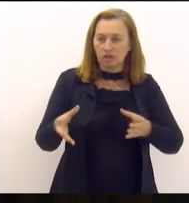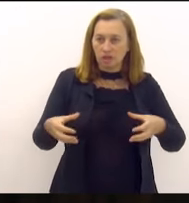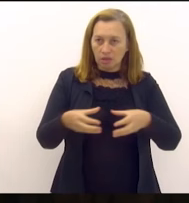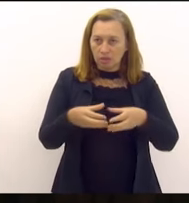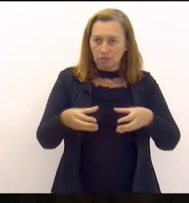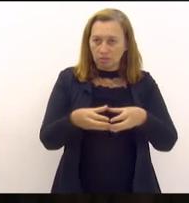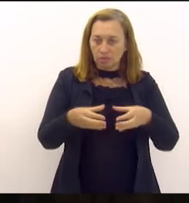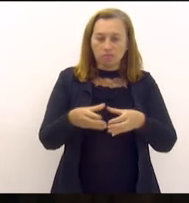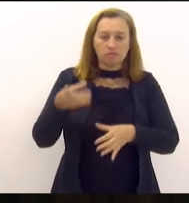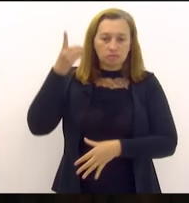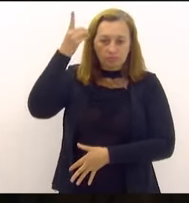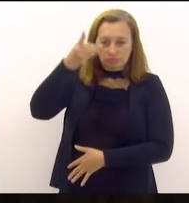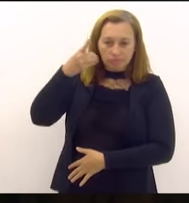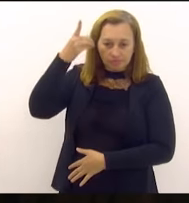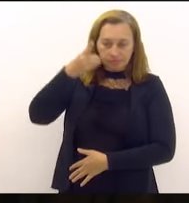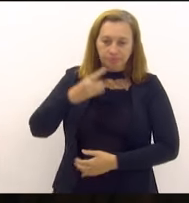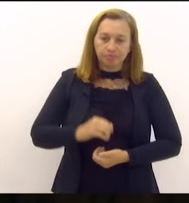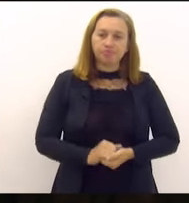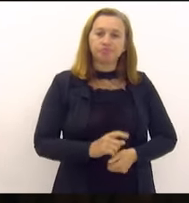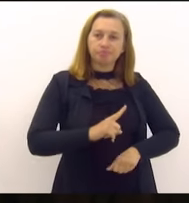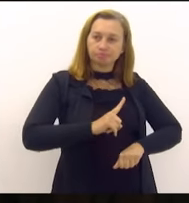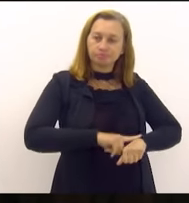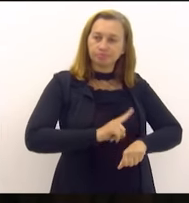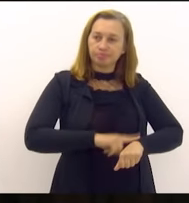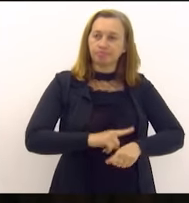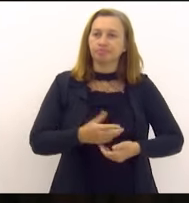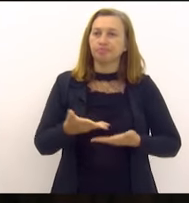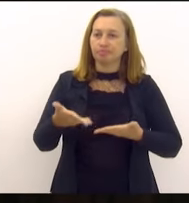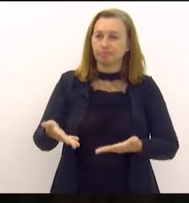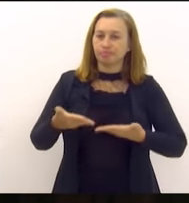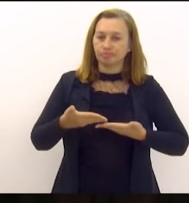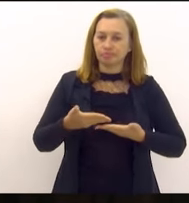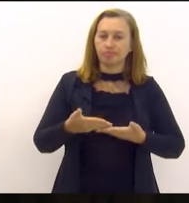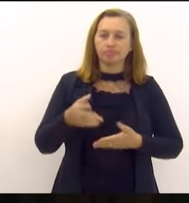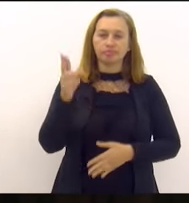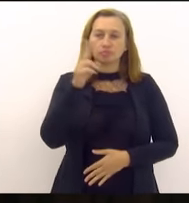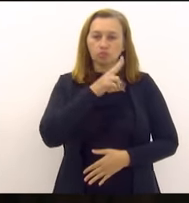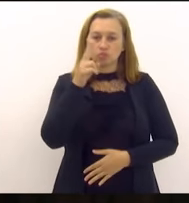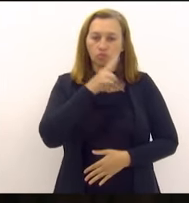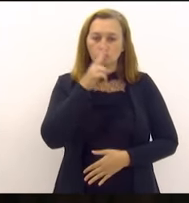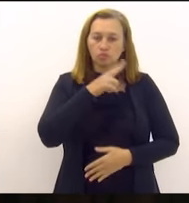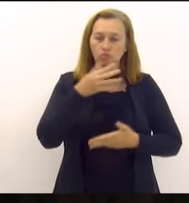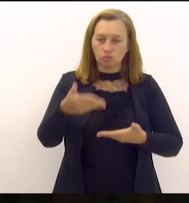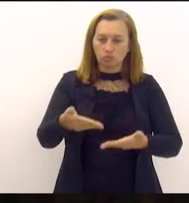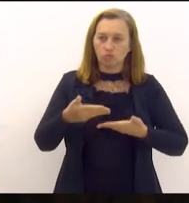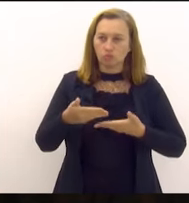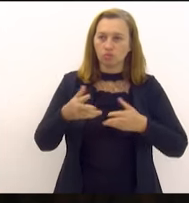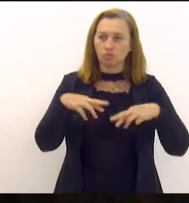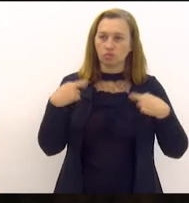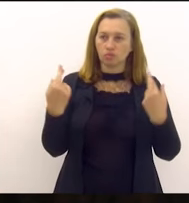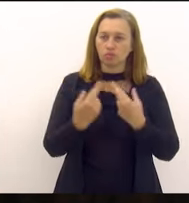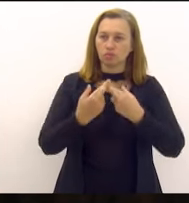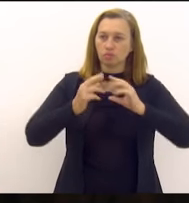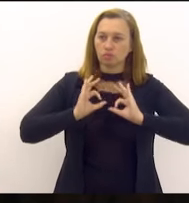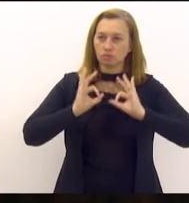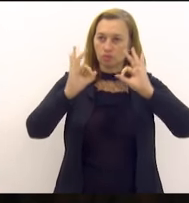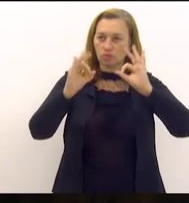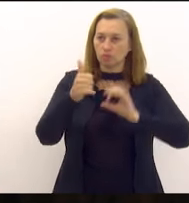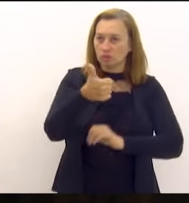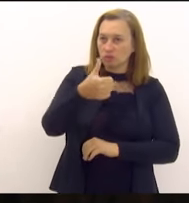de deputados. E neste momento a gente está chamando em regime de urgência e convocando para uma sessão extraordinária